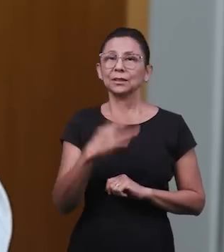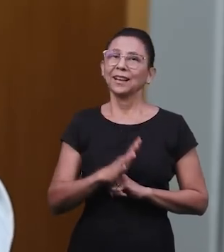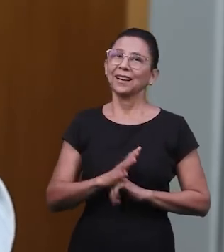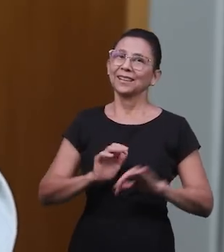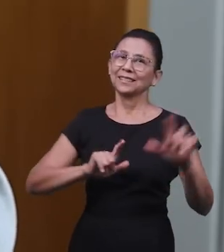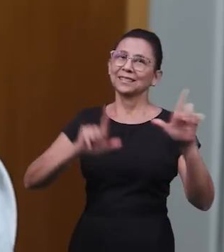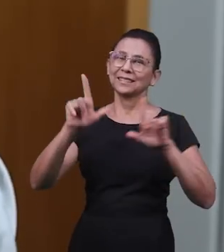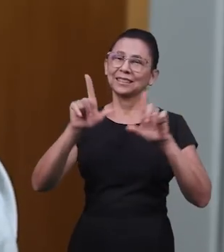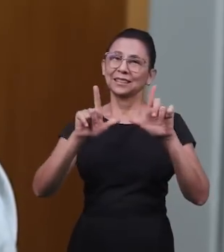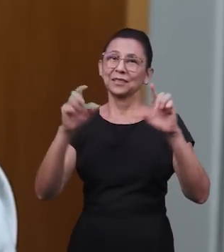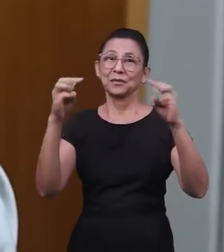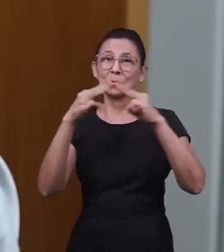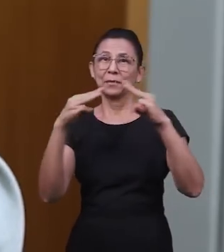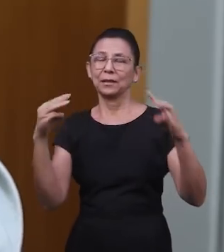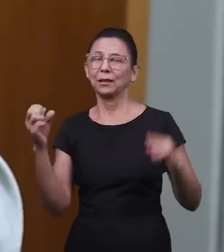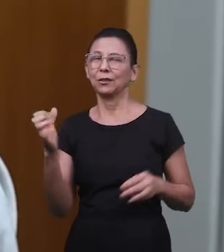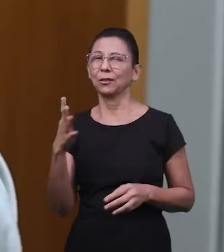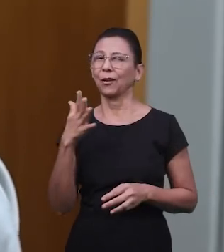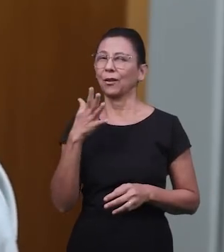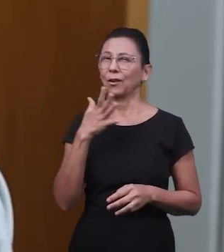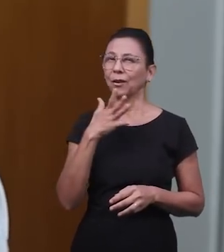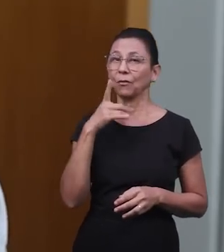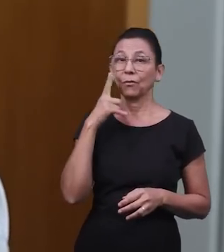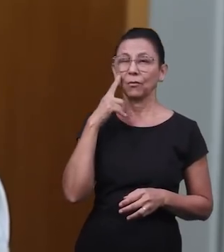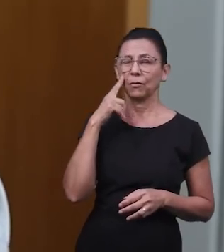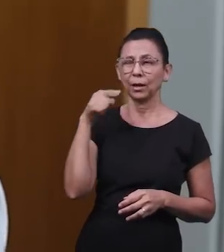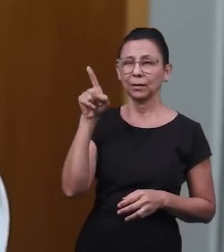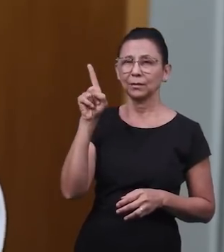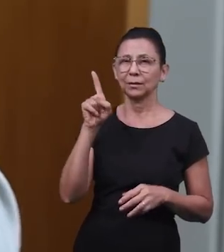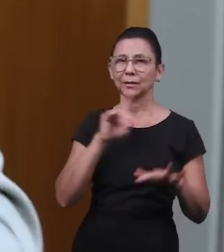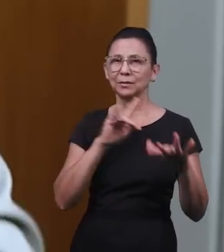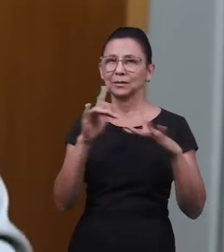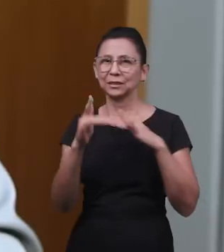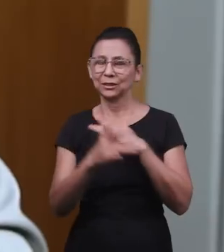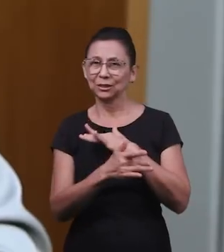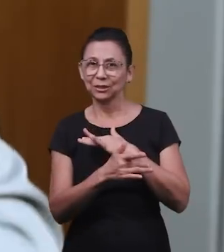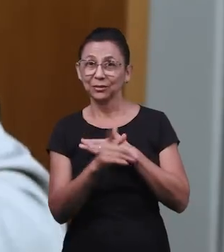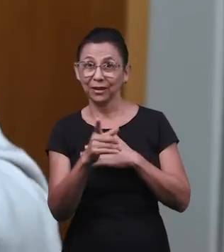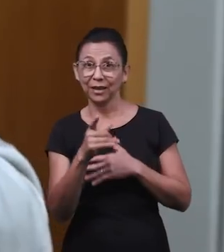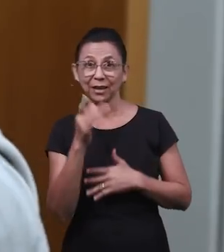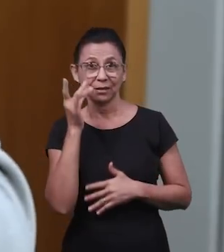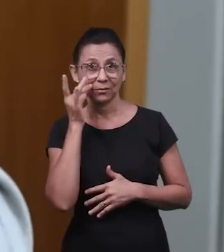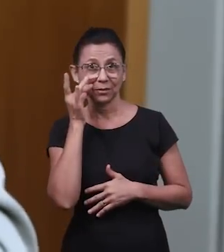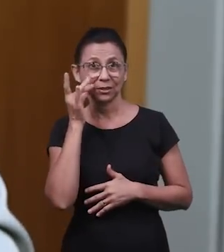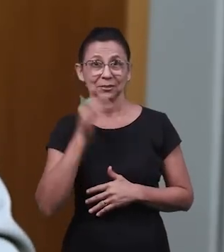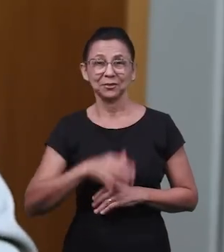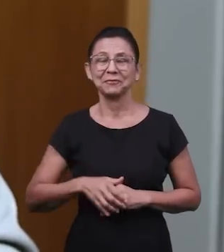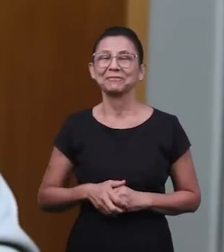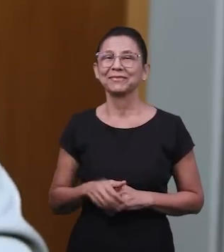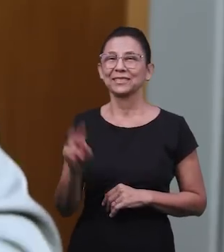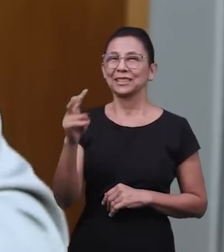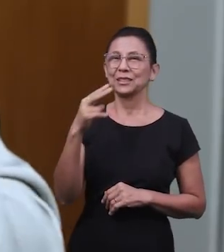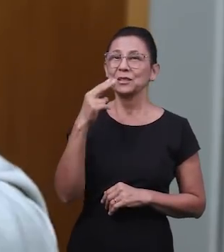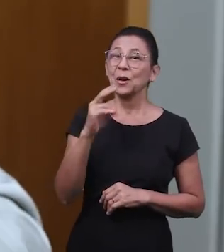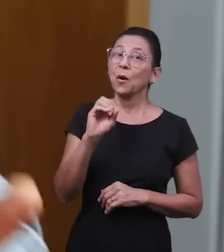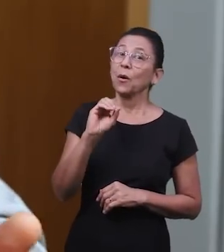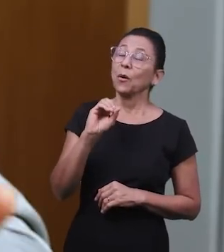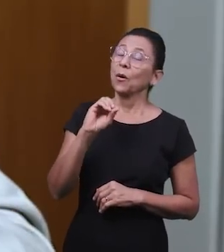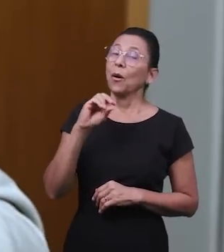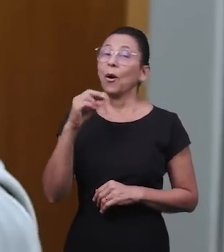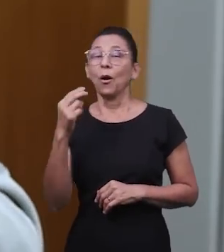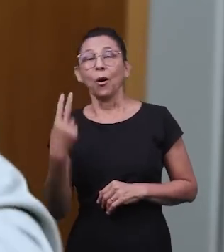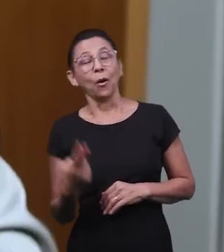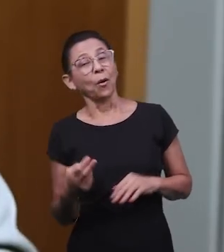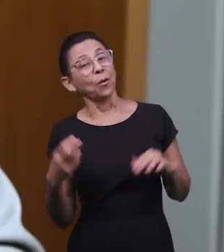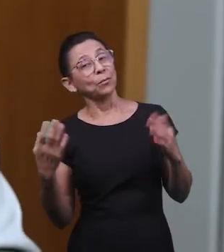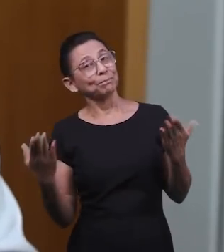TV Manaim. Não está ainda não? Experimenta lá no aplicativo, você clica TV Web Manaim ao vivo e você vai nos assistir aqui. Ou então